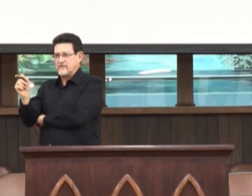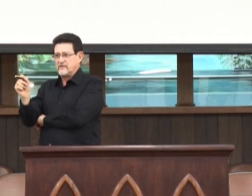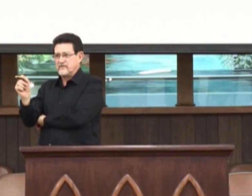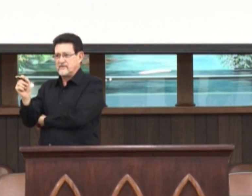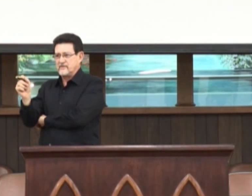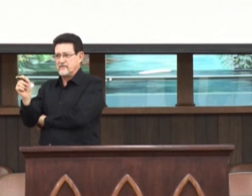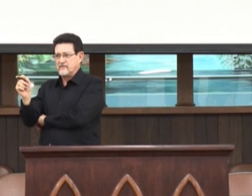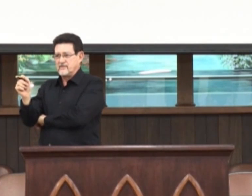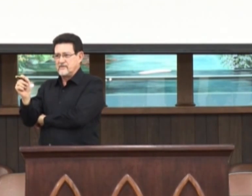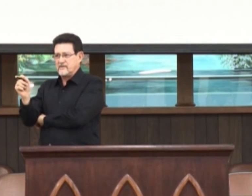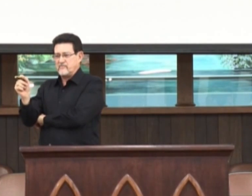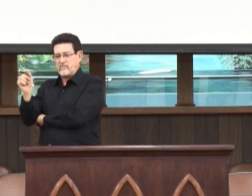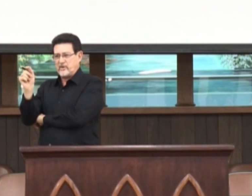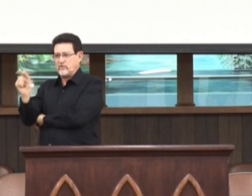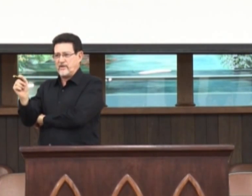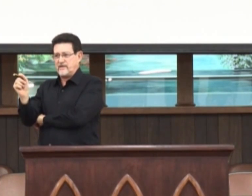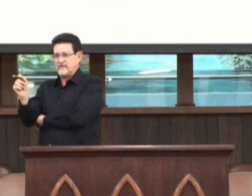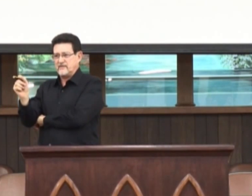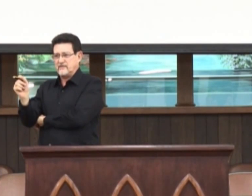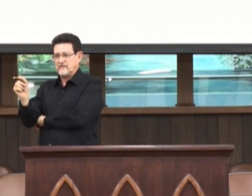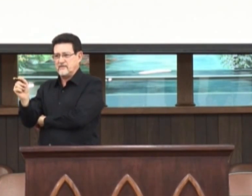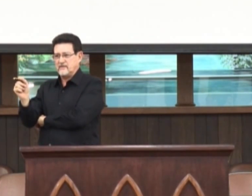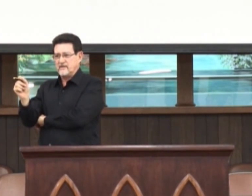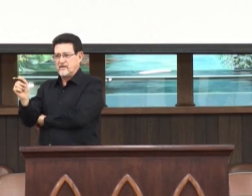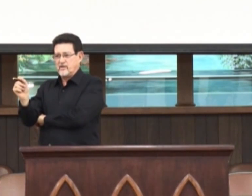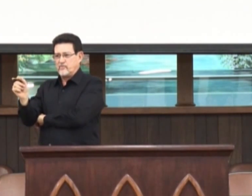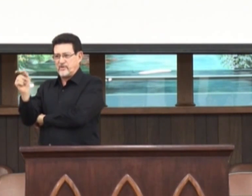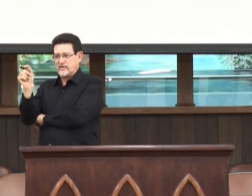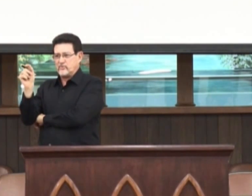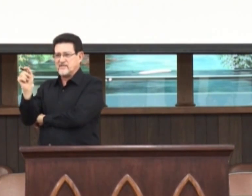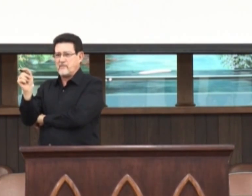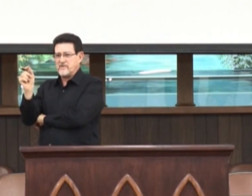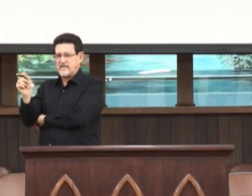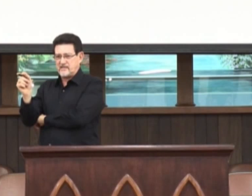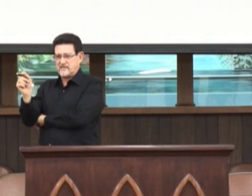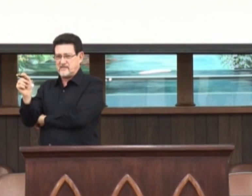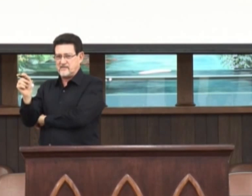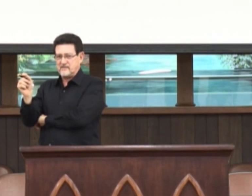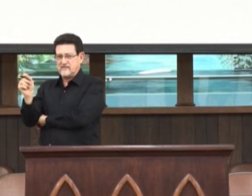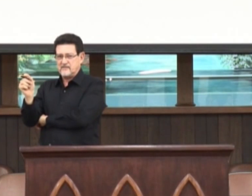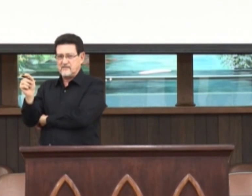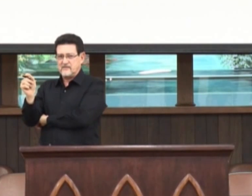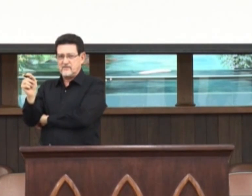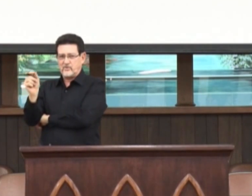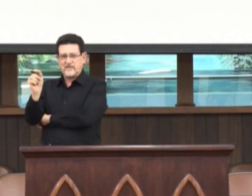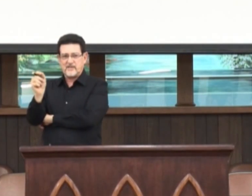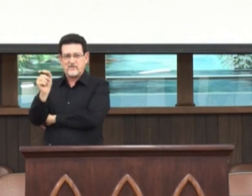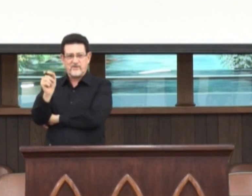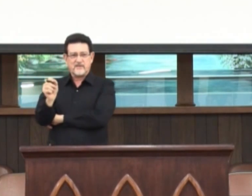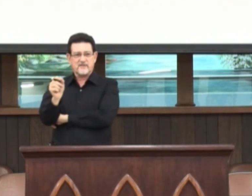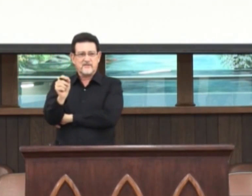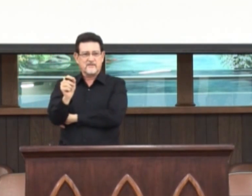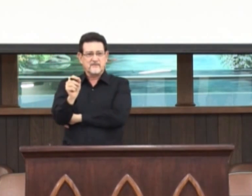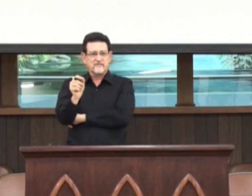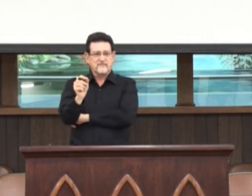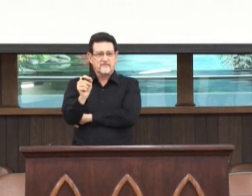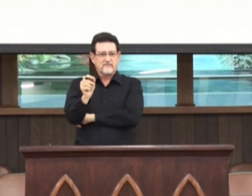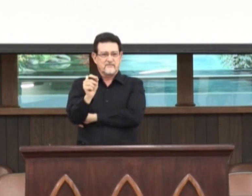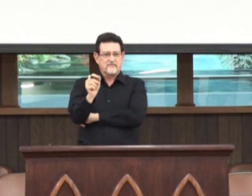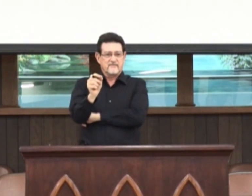Senhor, me perdoe, porque tu sabias todas as